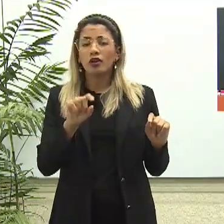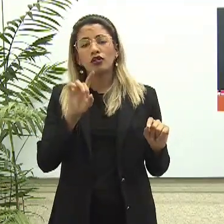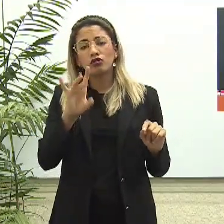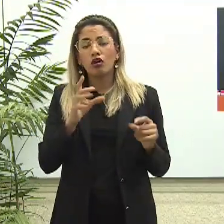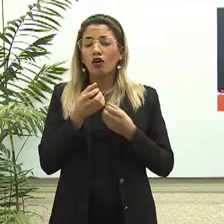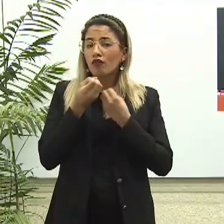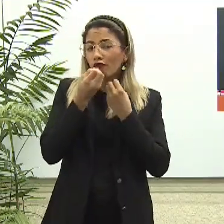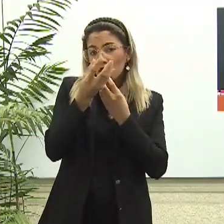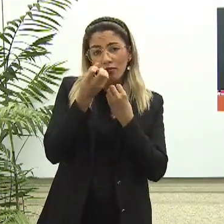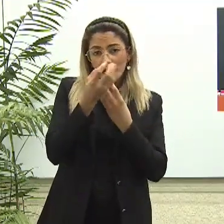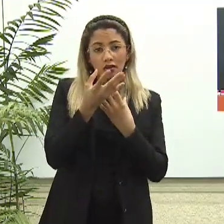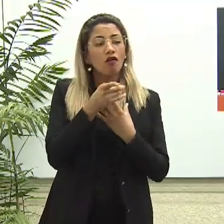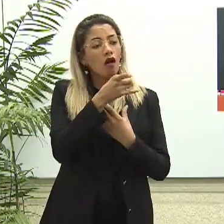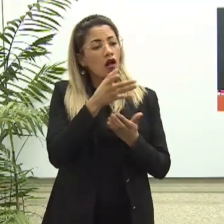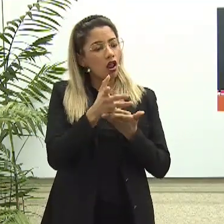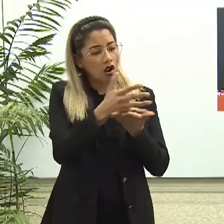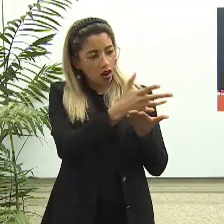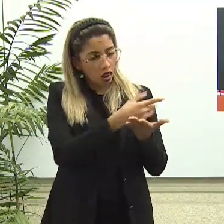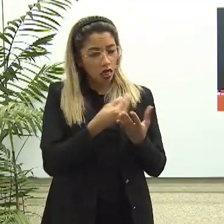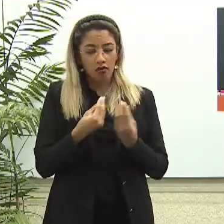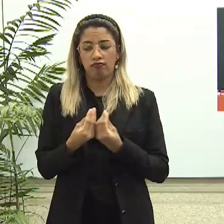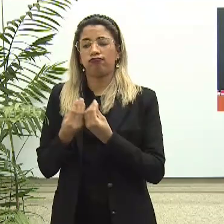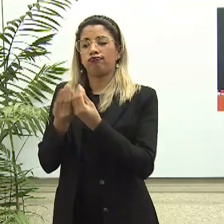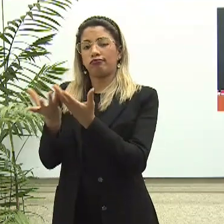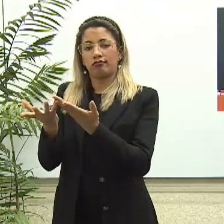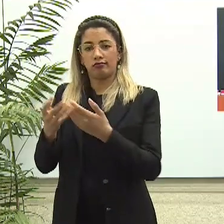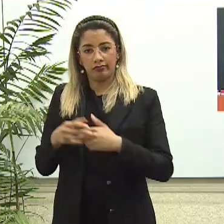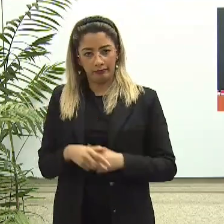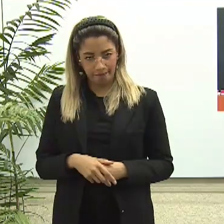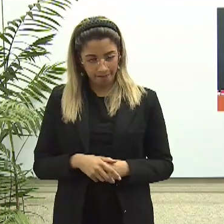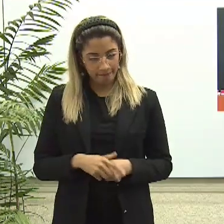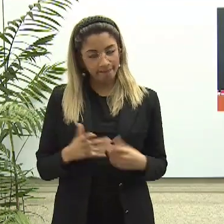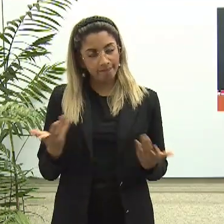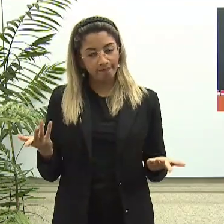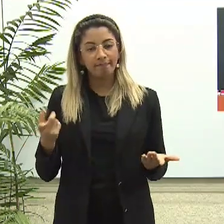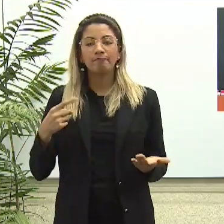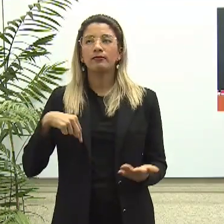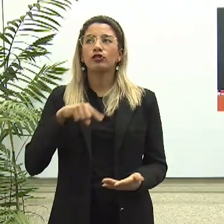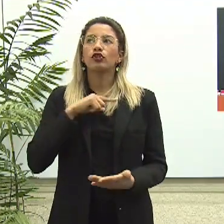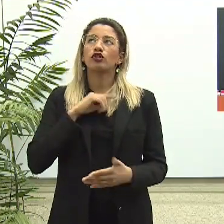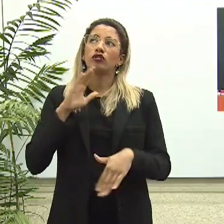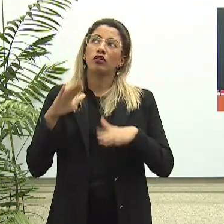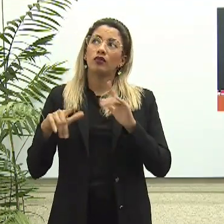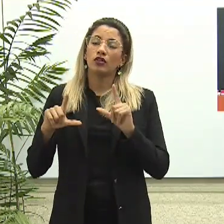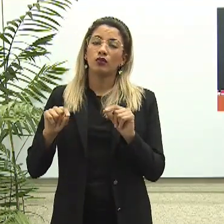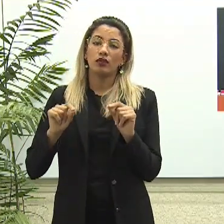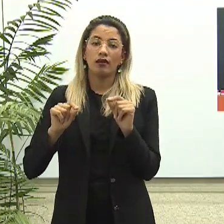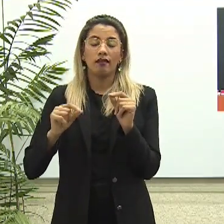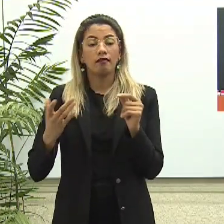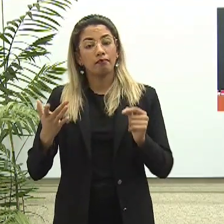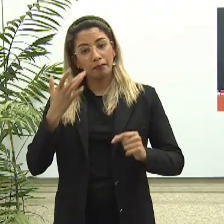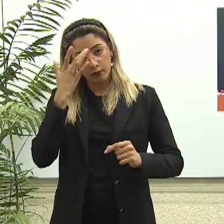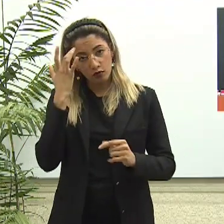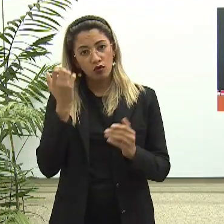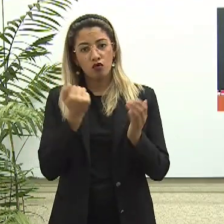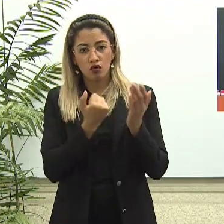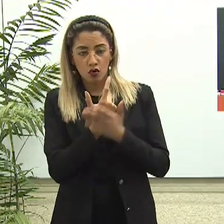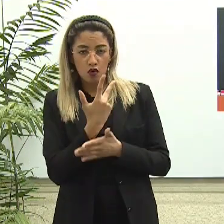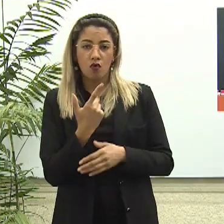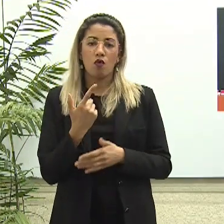para eles então Nós entramos como talvez grandes consumidores e